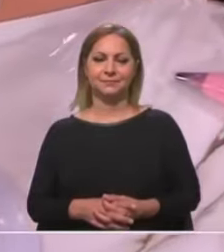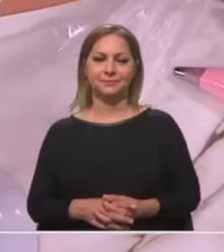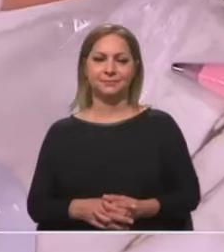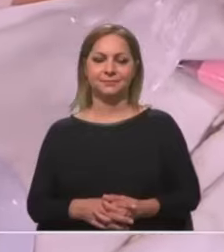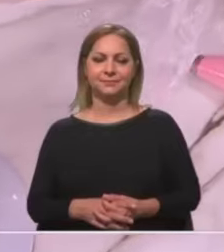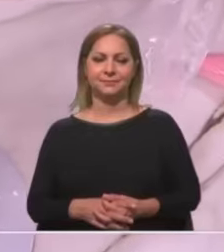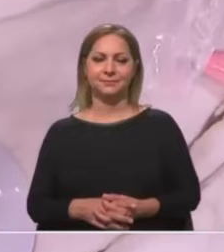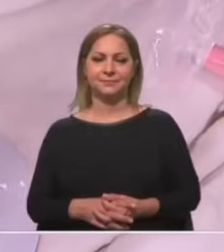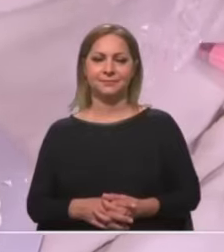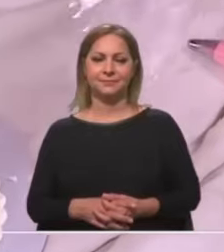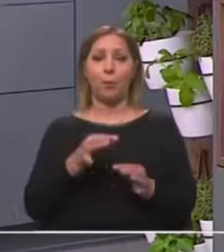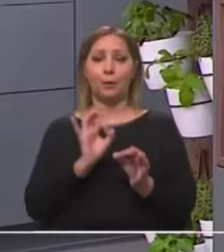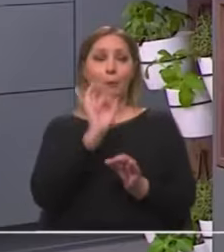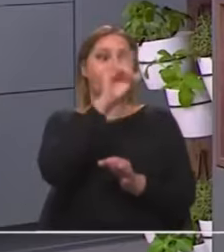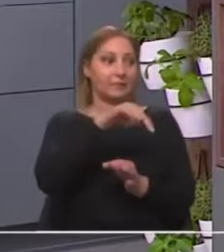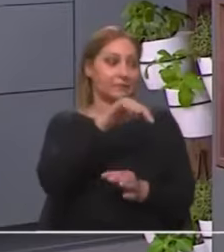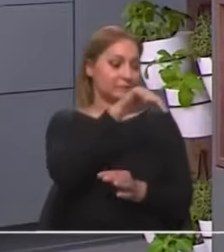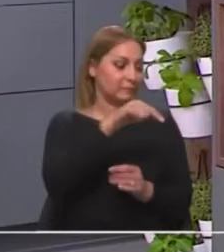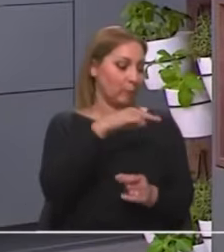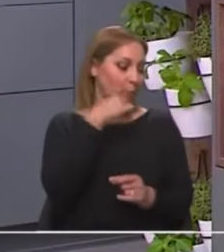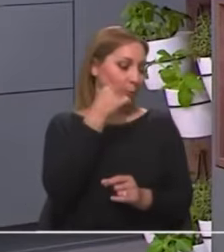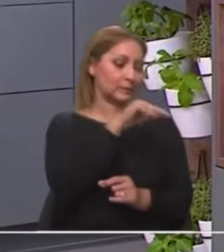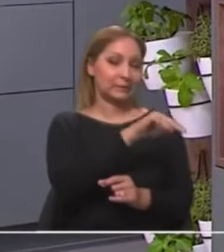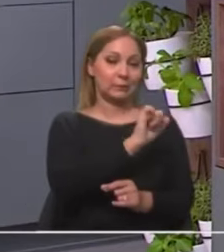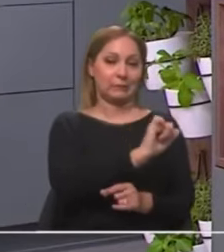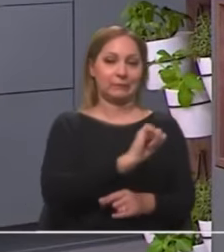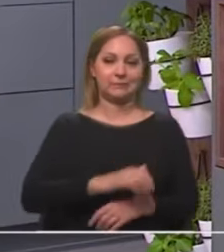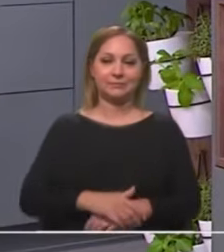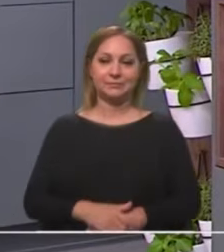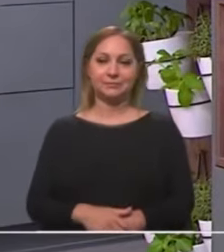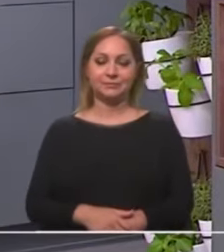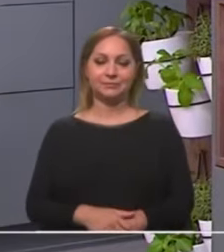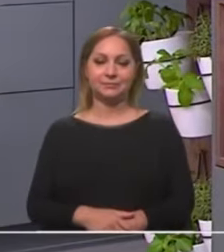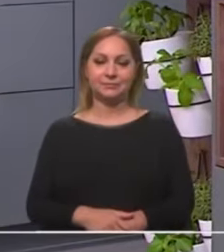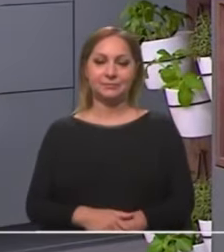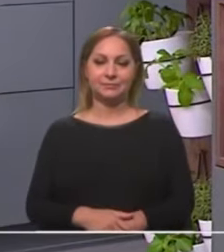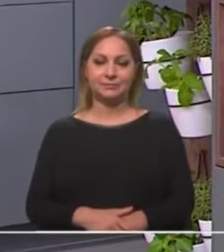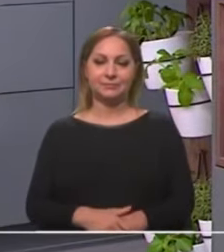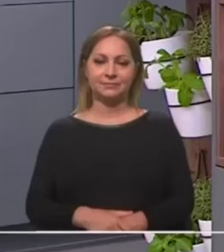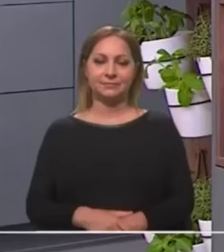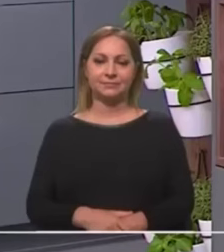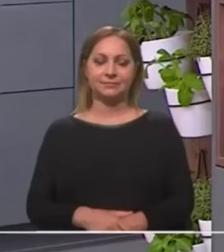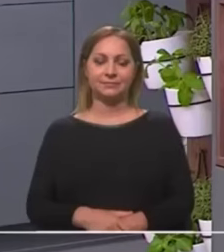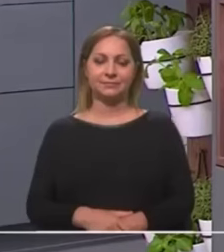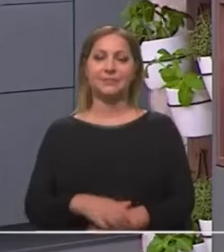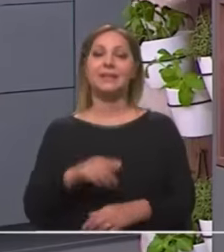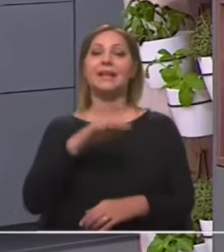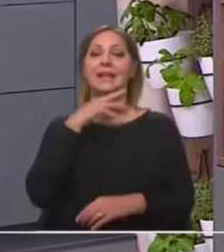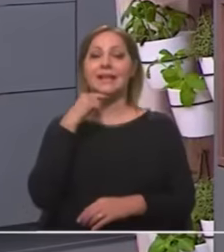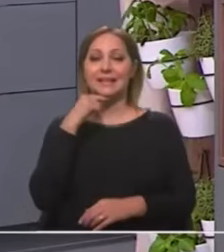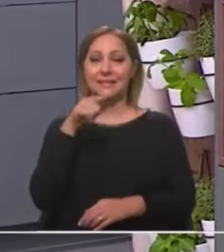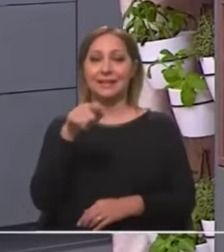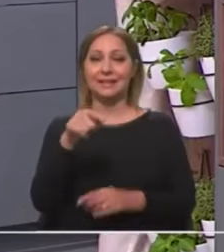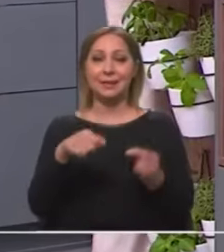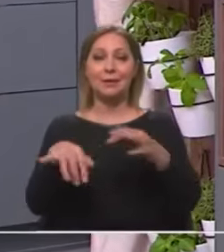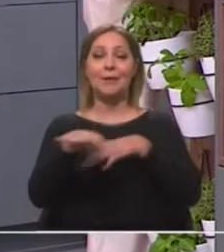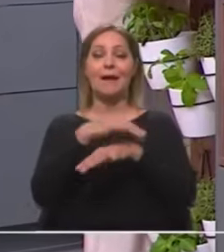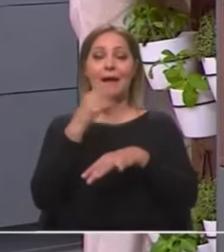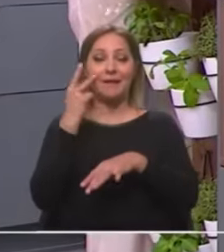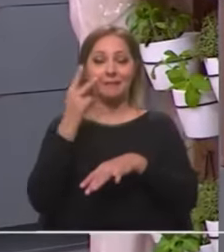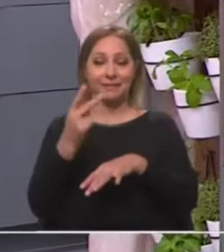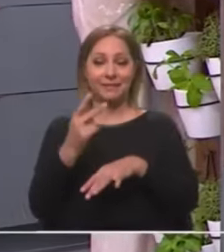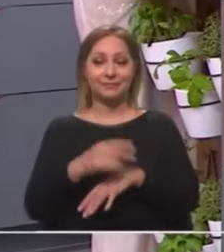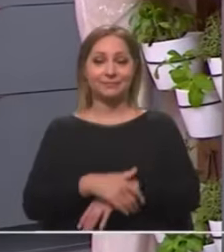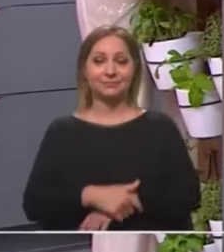brincar, estou a brincar. Calma. Que isto vai... Estão divertidos aí no público?